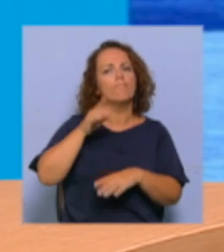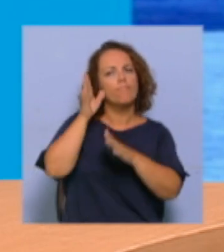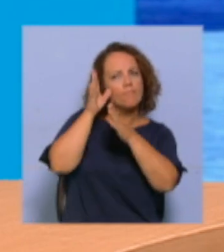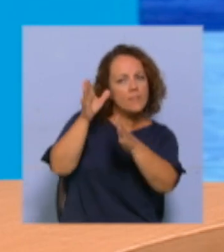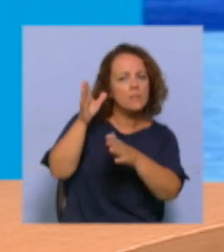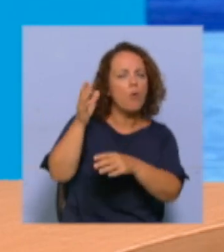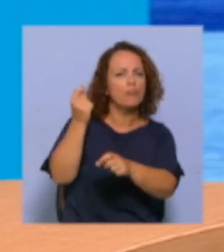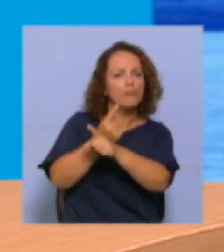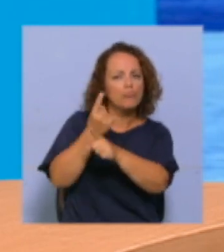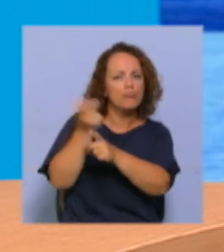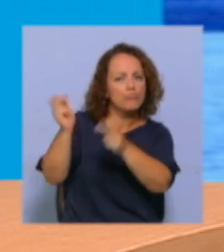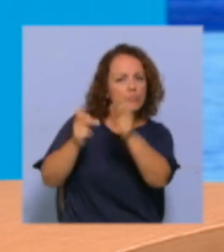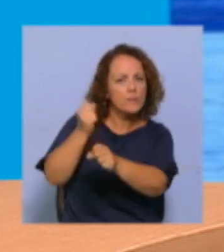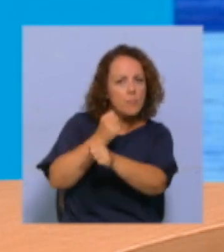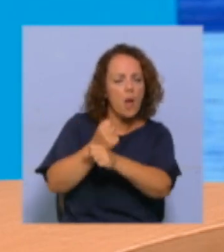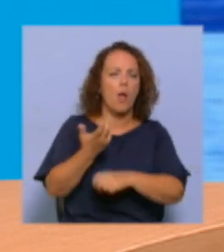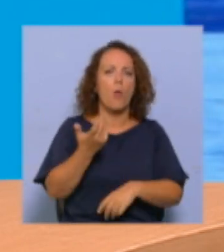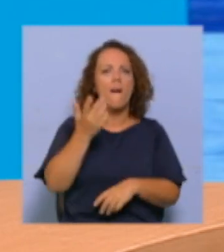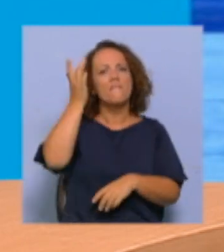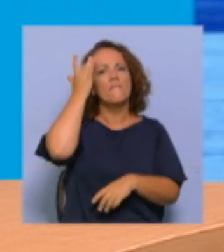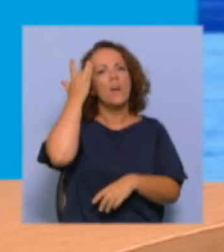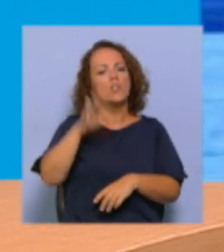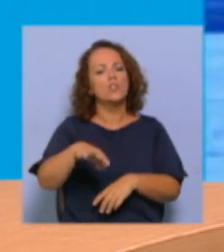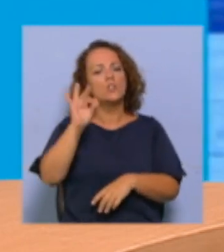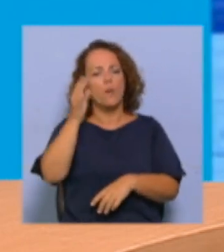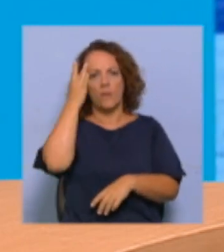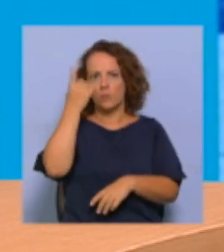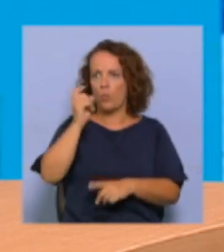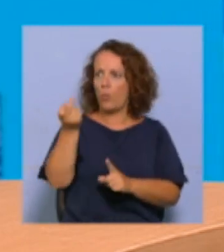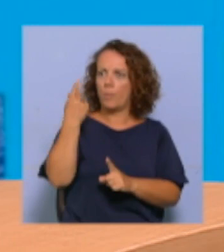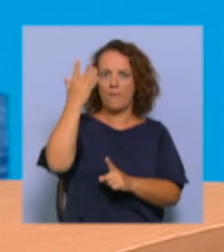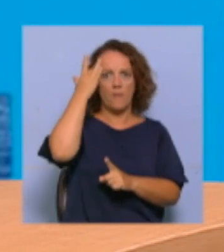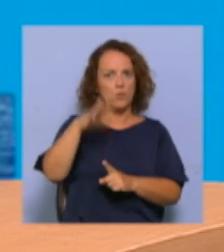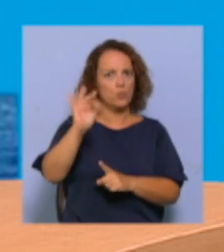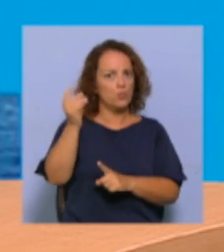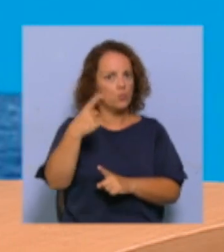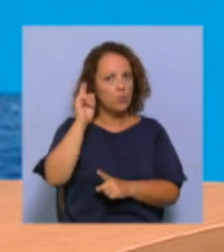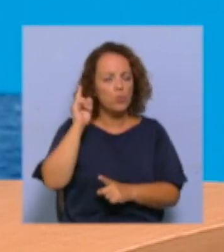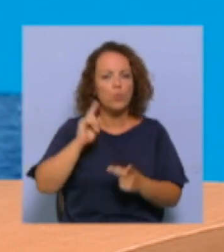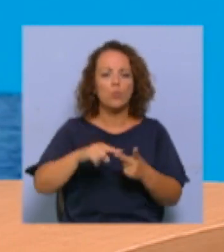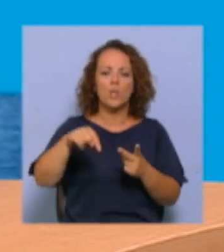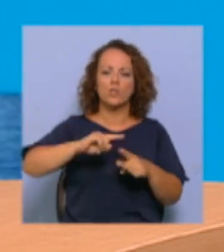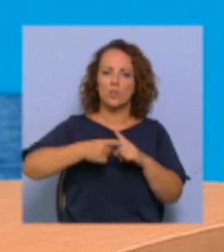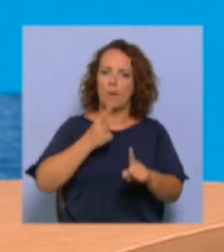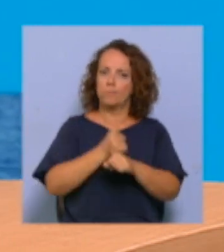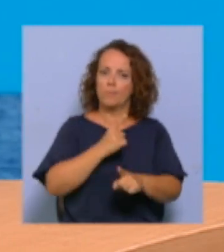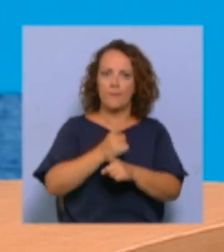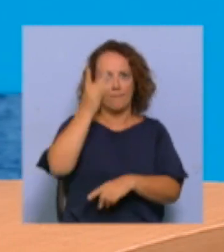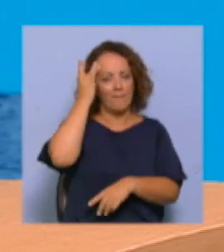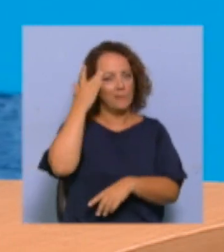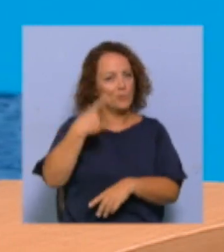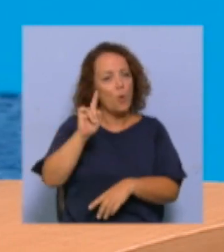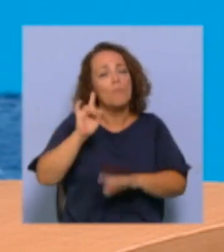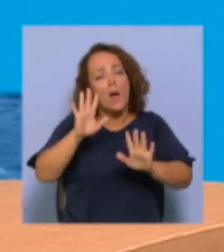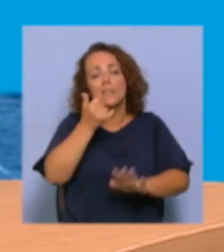ótimos trabalhos. Não tem sido fácil escolher os vencedores, não foi o ano passado, não foi este ano. E pronto, e é uma alegria para todos e